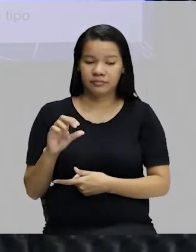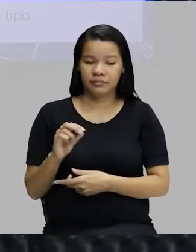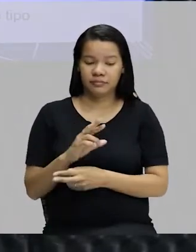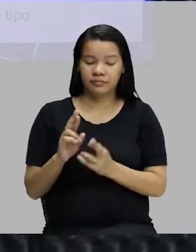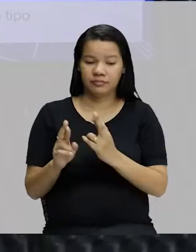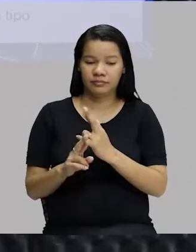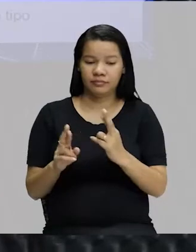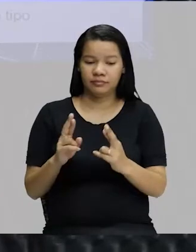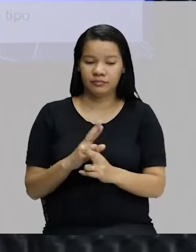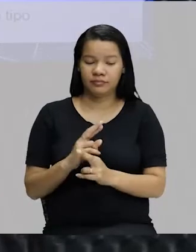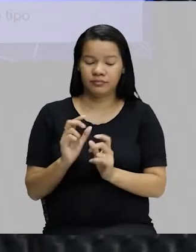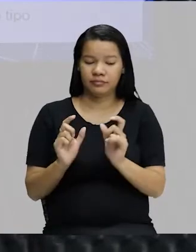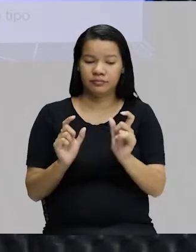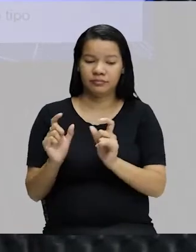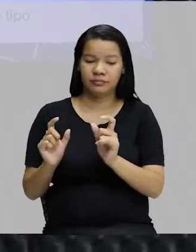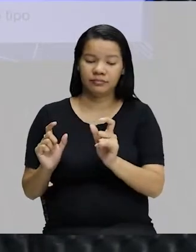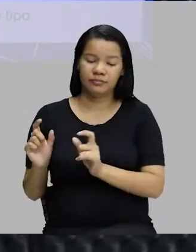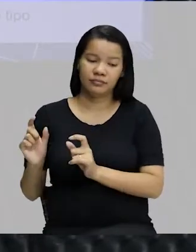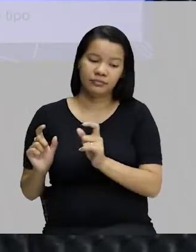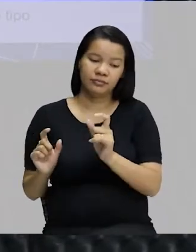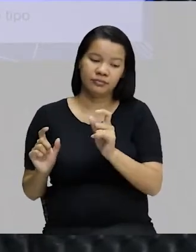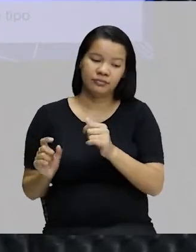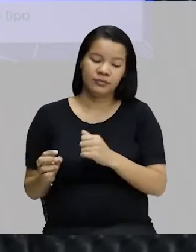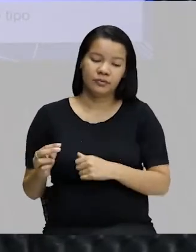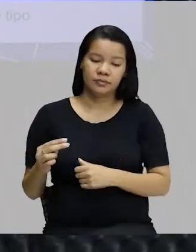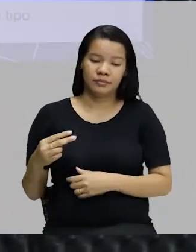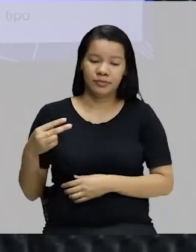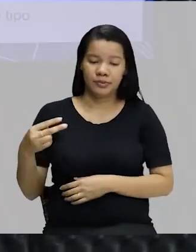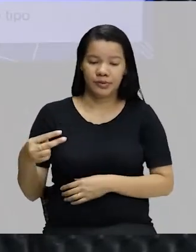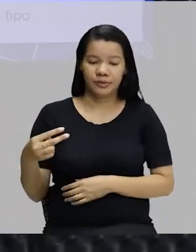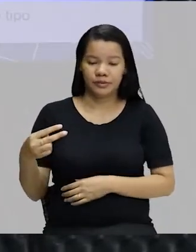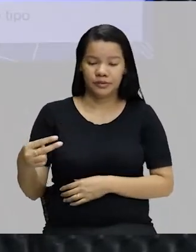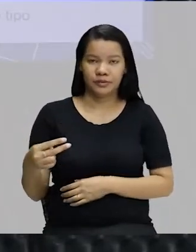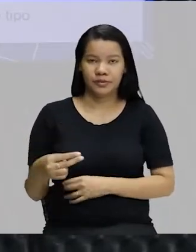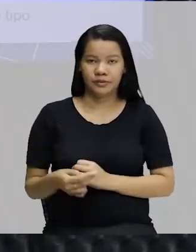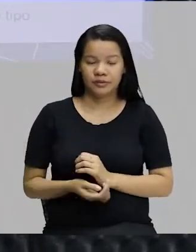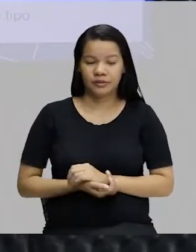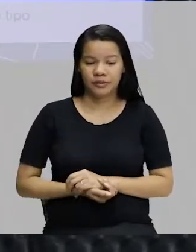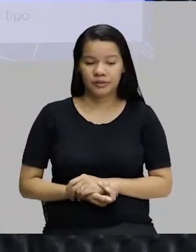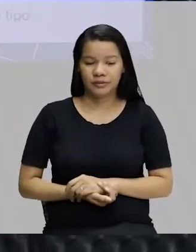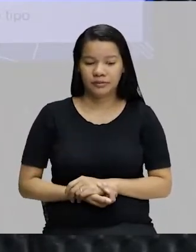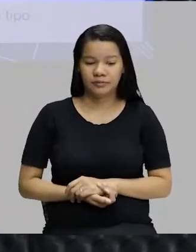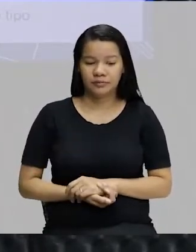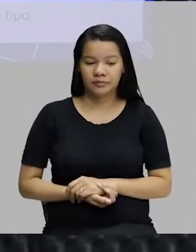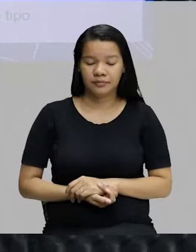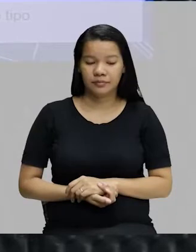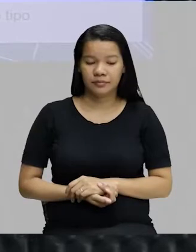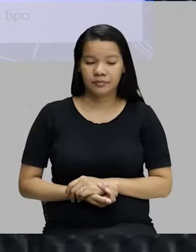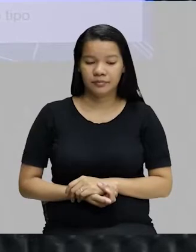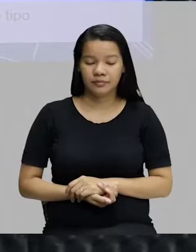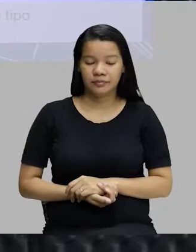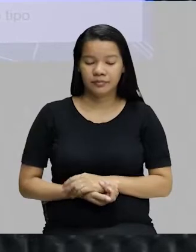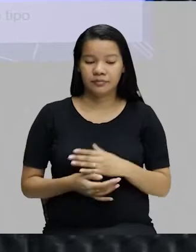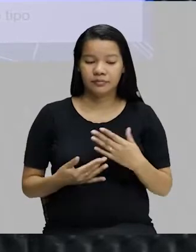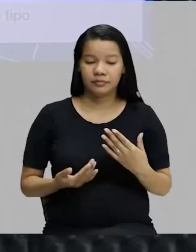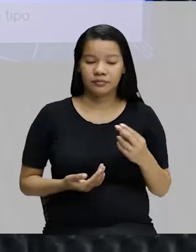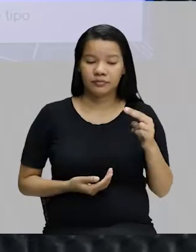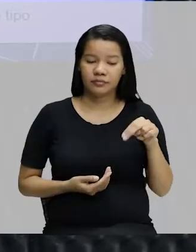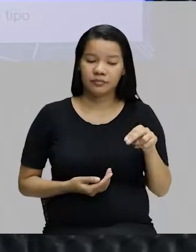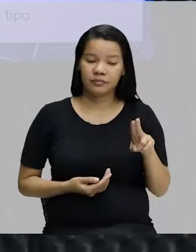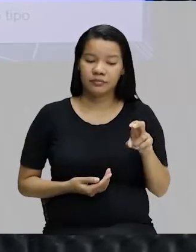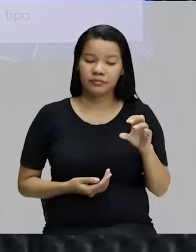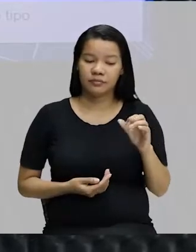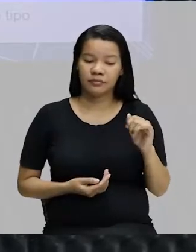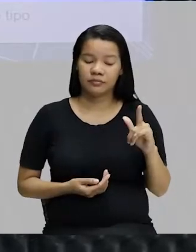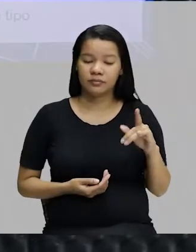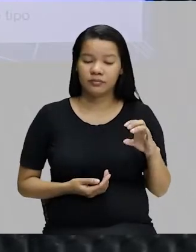prótons são partículas positivas. Então, elas não são neutras. Quando um núcleo radioativo emite